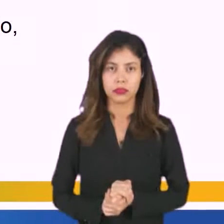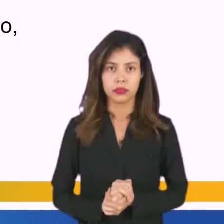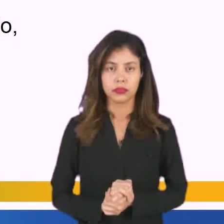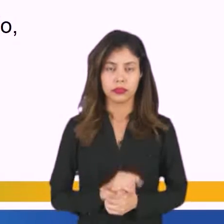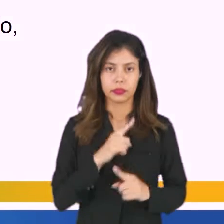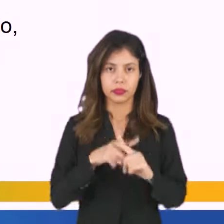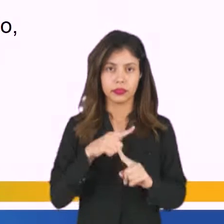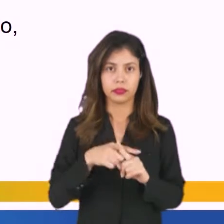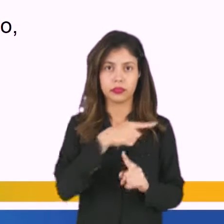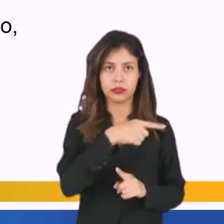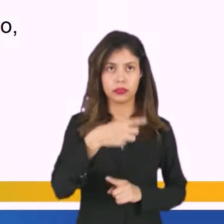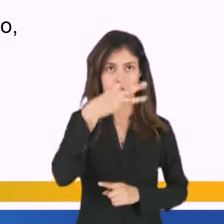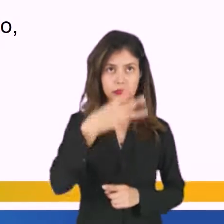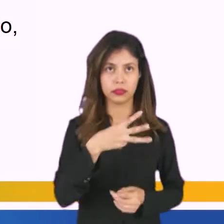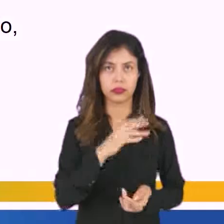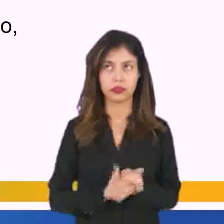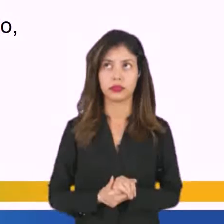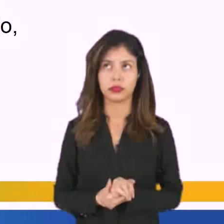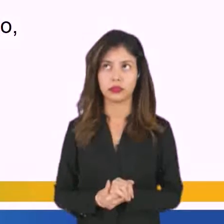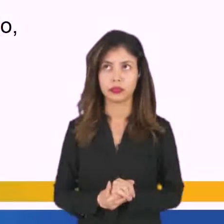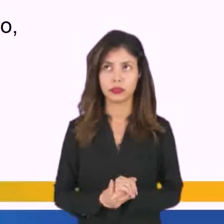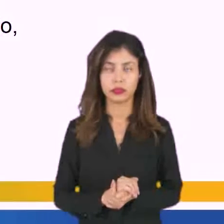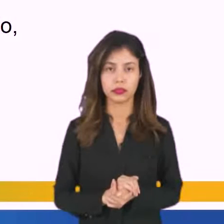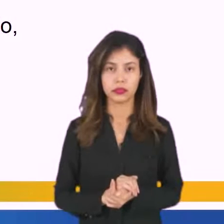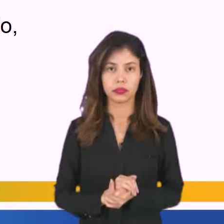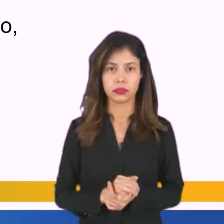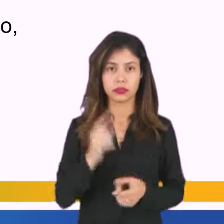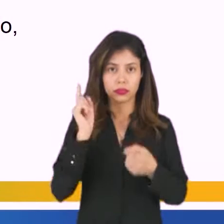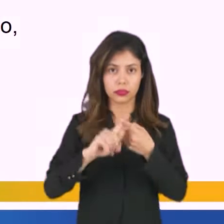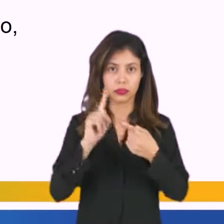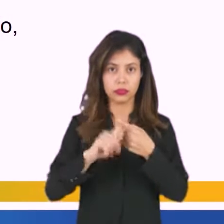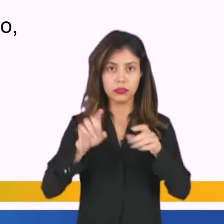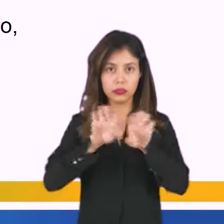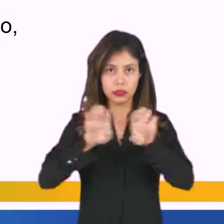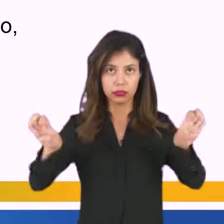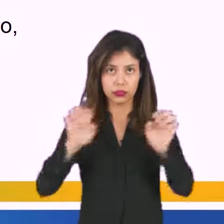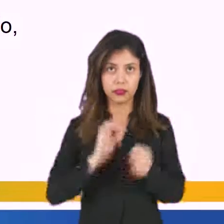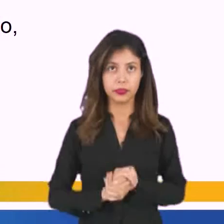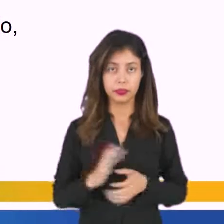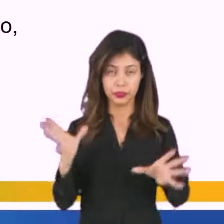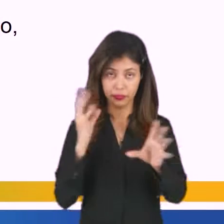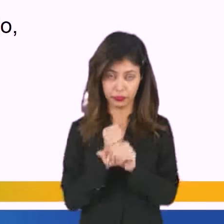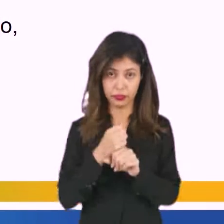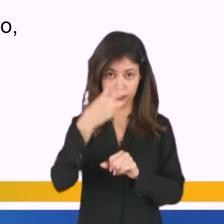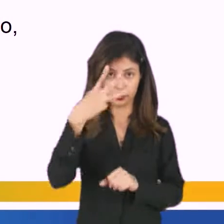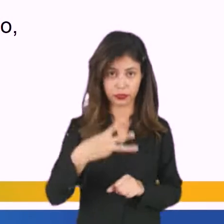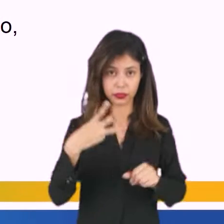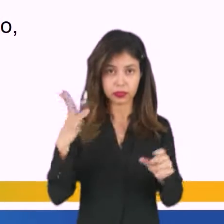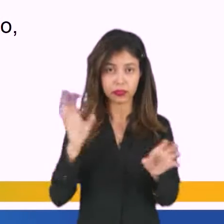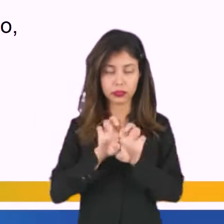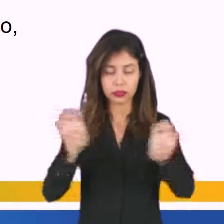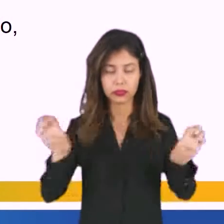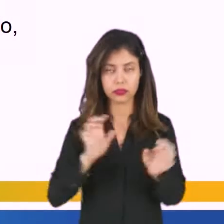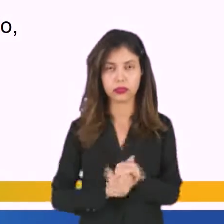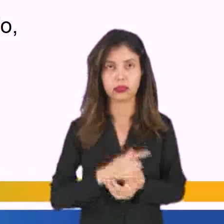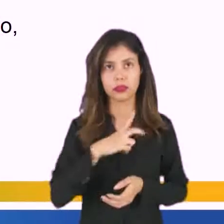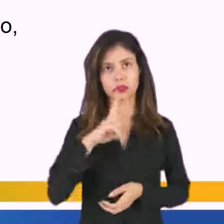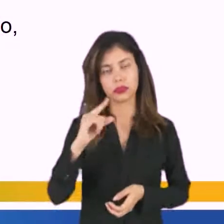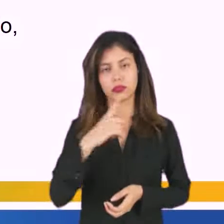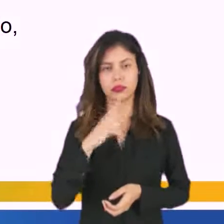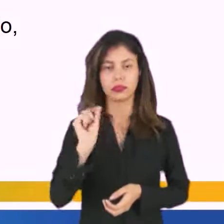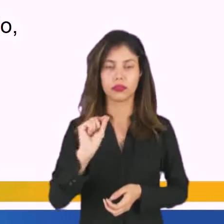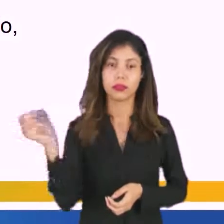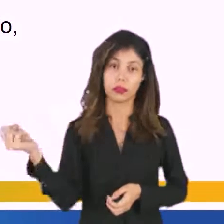vou multiplicar por menos 3 lá na primeira equação e somar com a terceira equação. E aí nós vamos